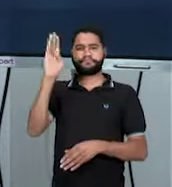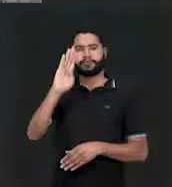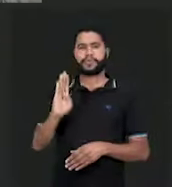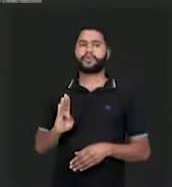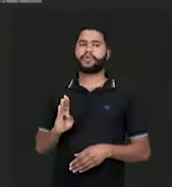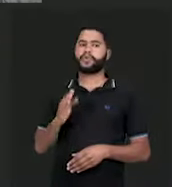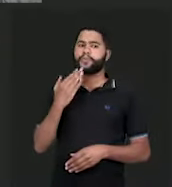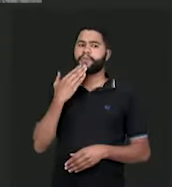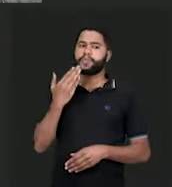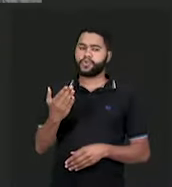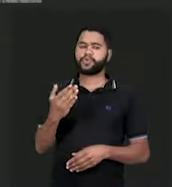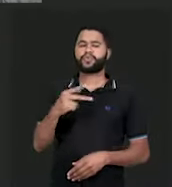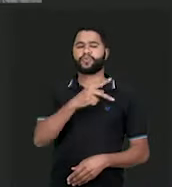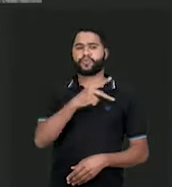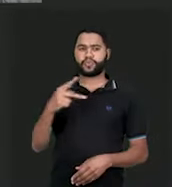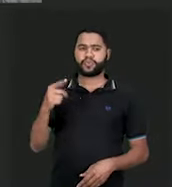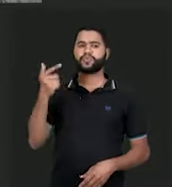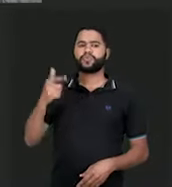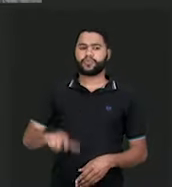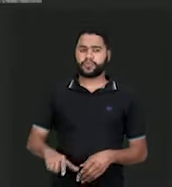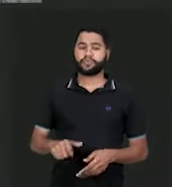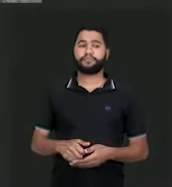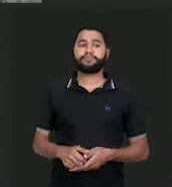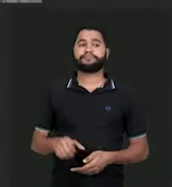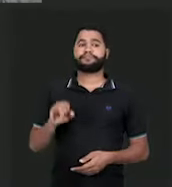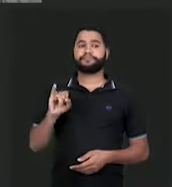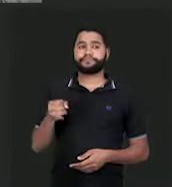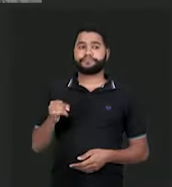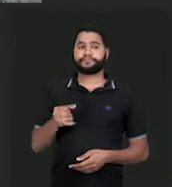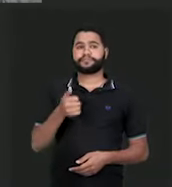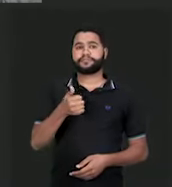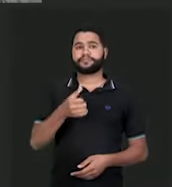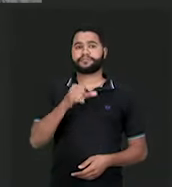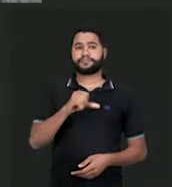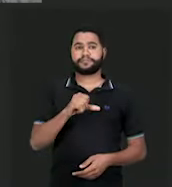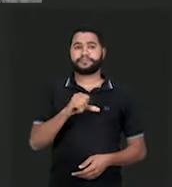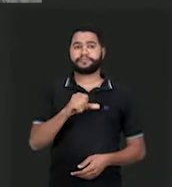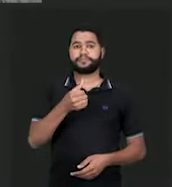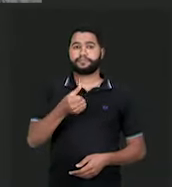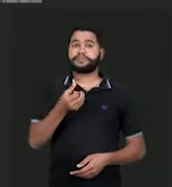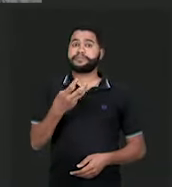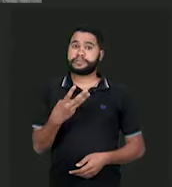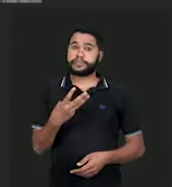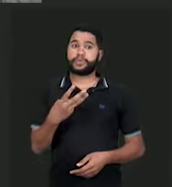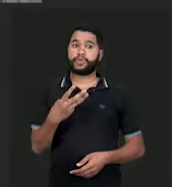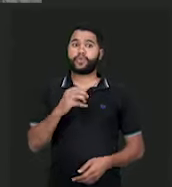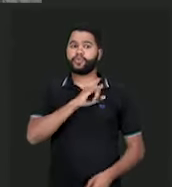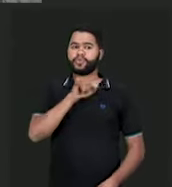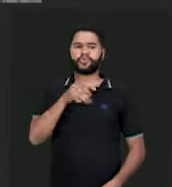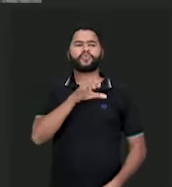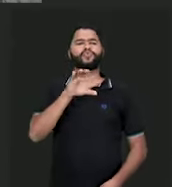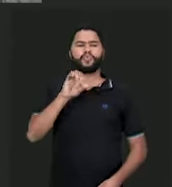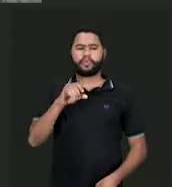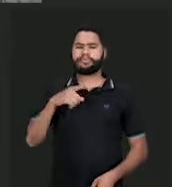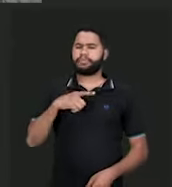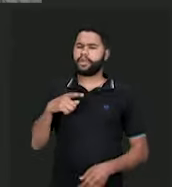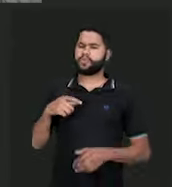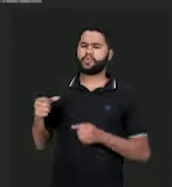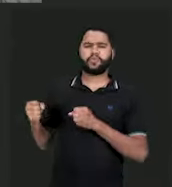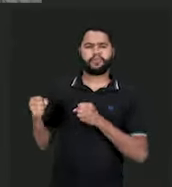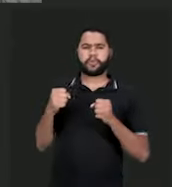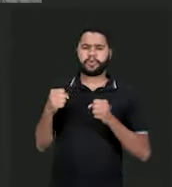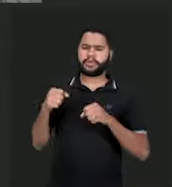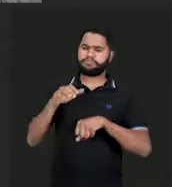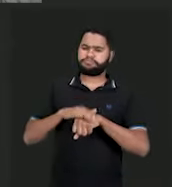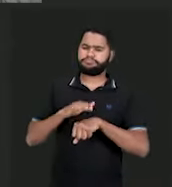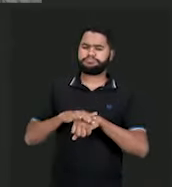do presidencialismo. Então, em janeiro de 1963, o João Goulart passa a ter plenos poderes novamente, voltando